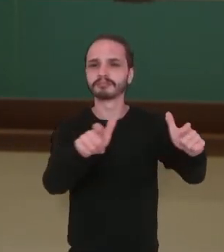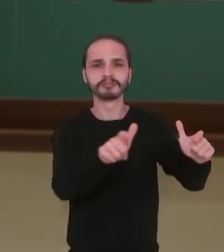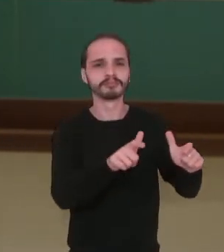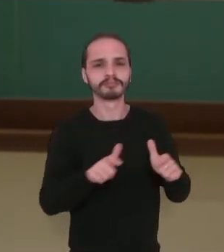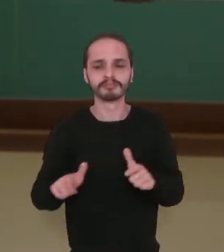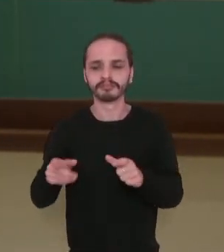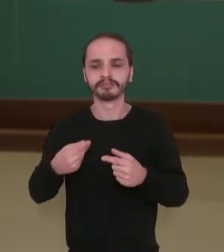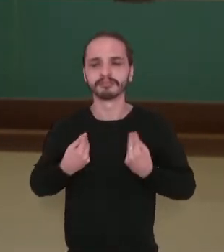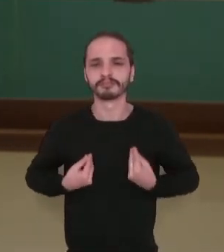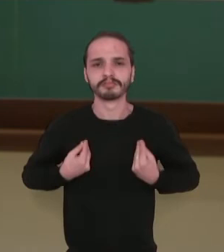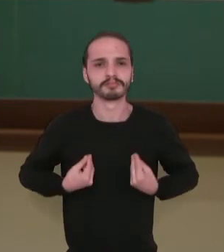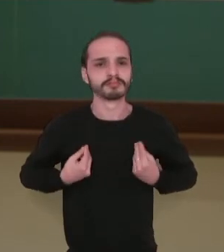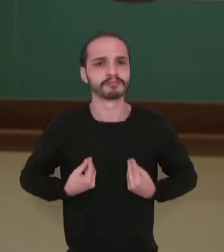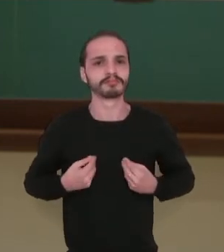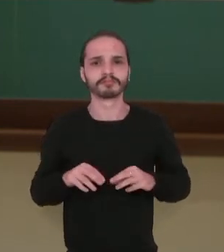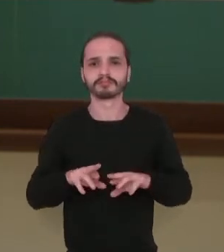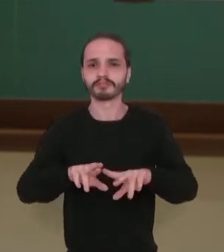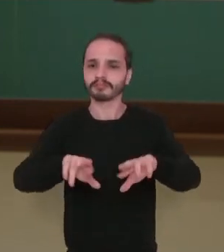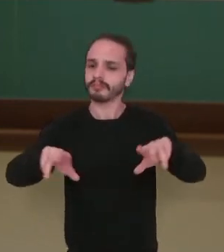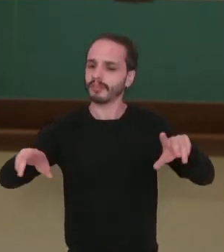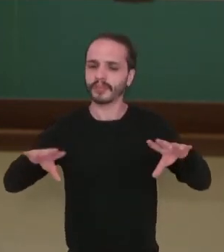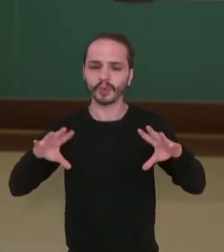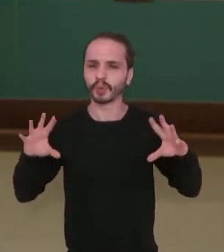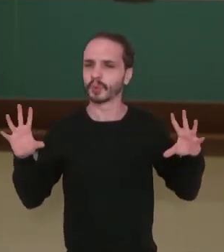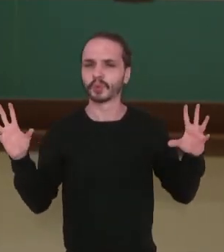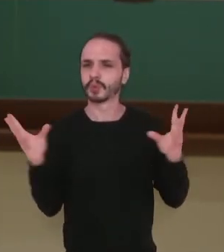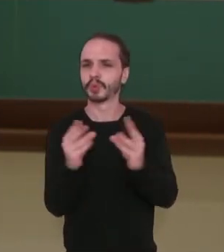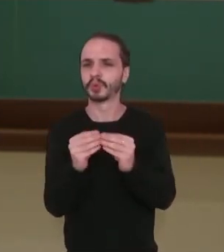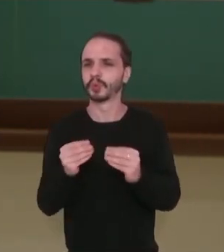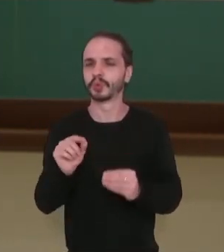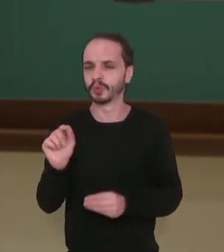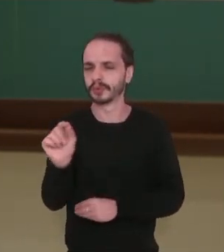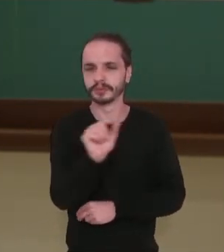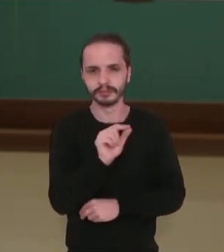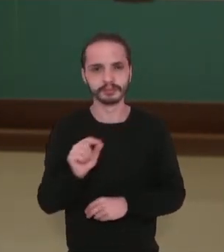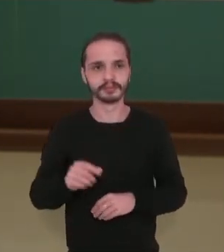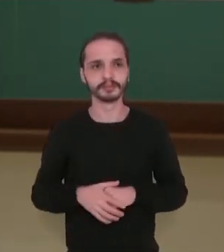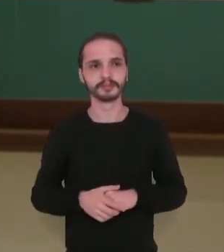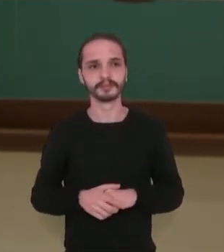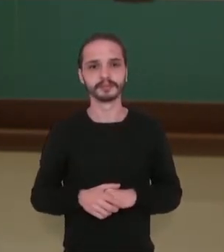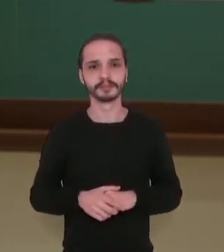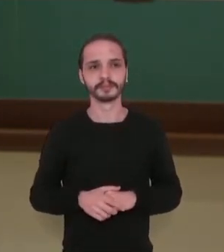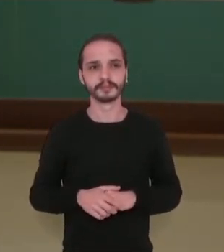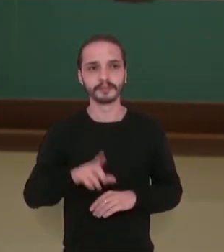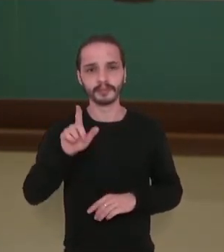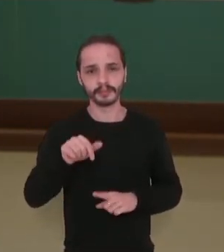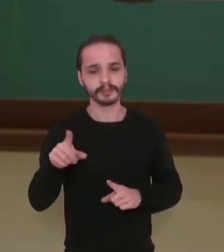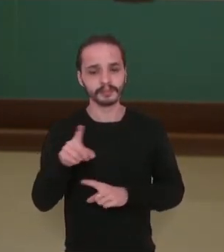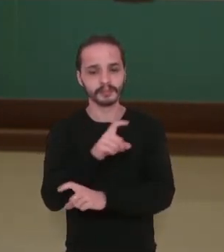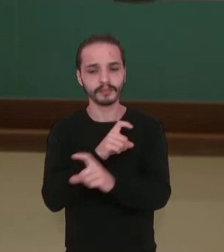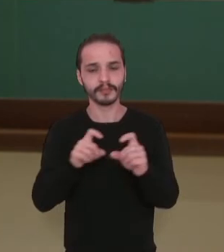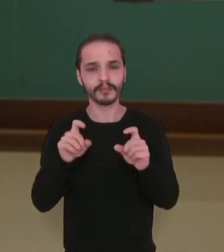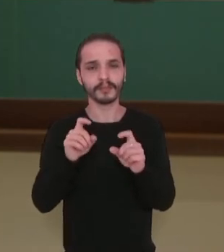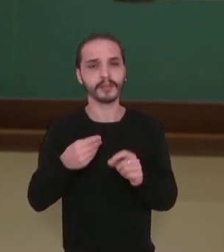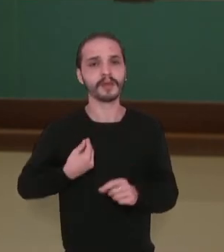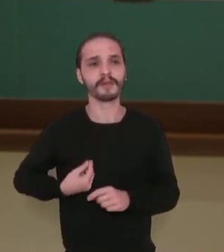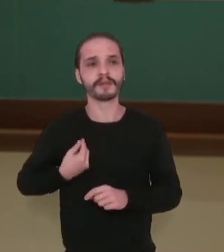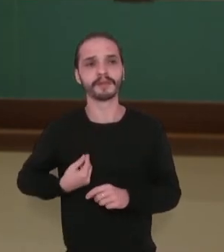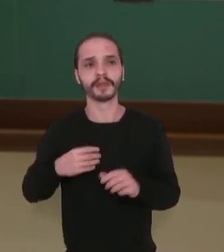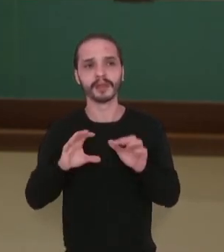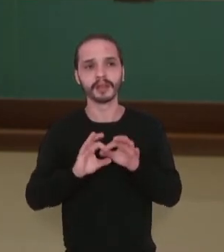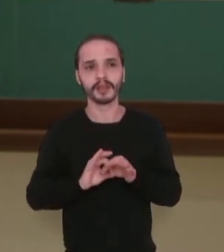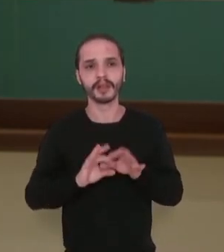é grande, né? Ou seja, eles estão em todas as partes. São organismos, né, de vida livre, com